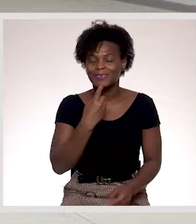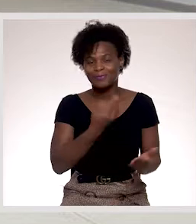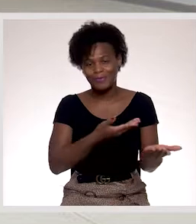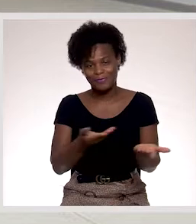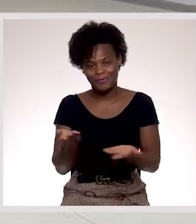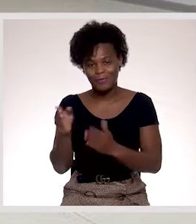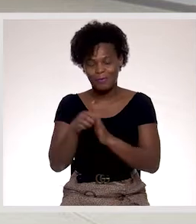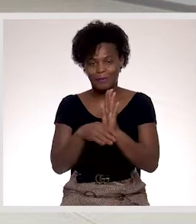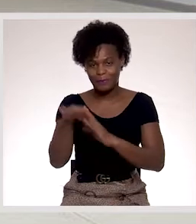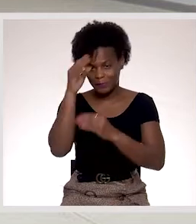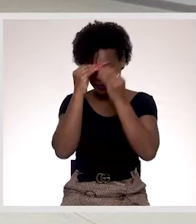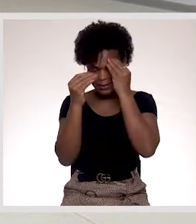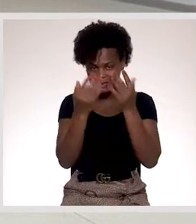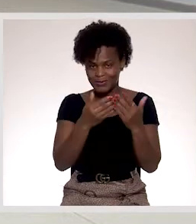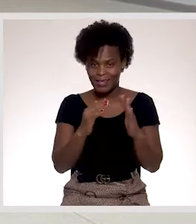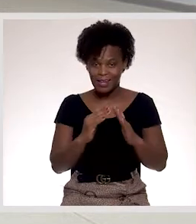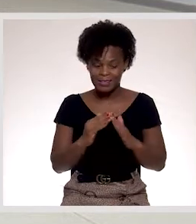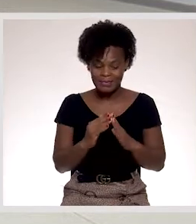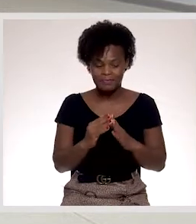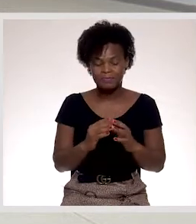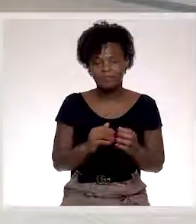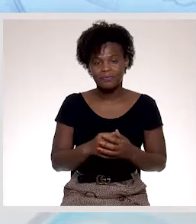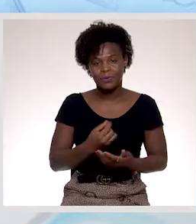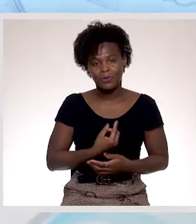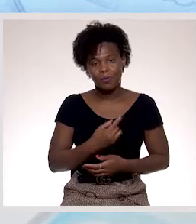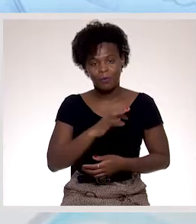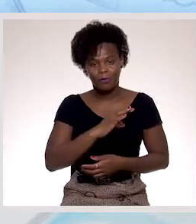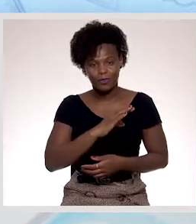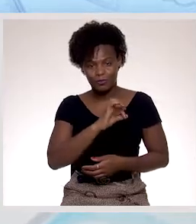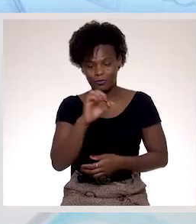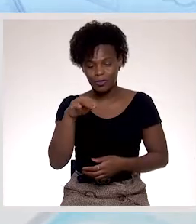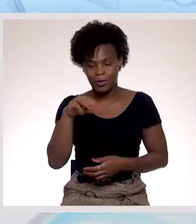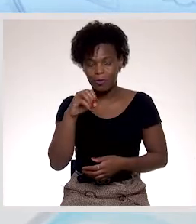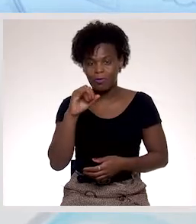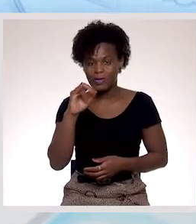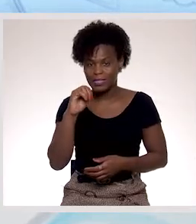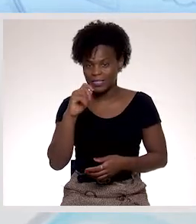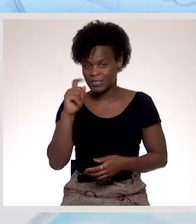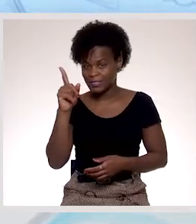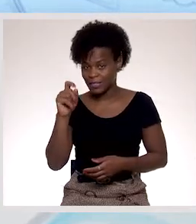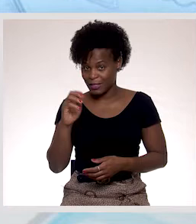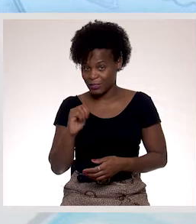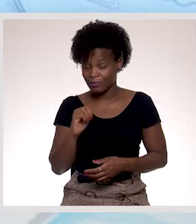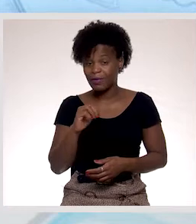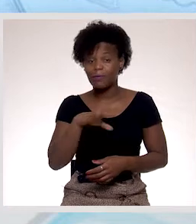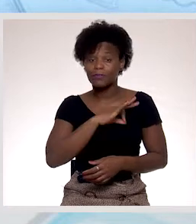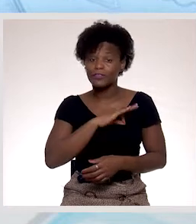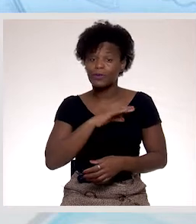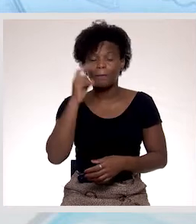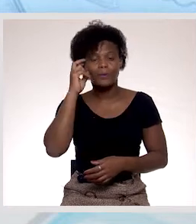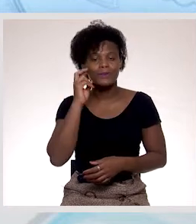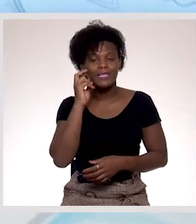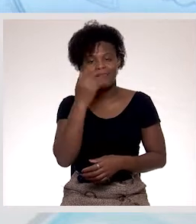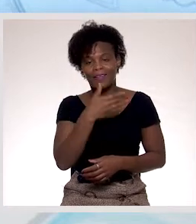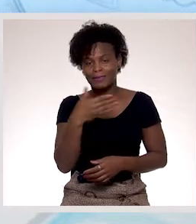Sejam bem-vindos ao programa Aprender e Estudar em Casa. Sou o professor Moisés Tavares, professor da disciplina de